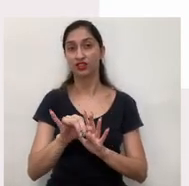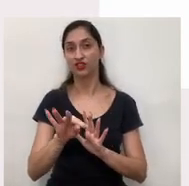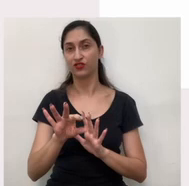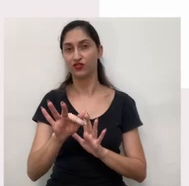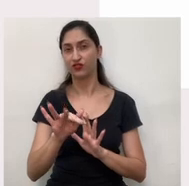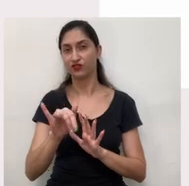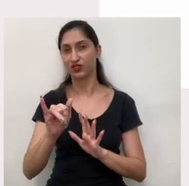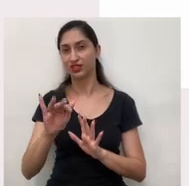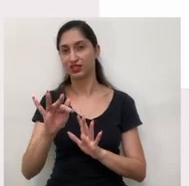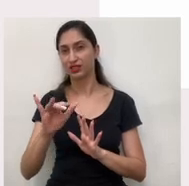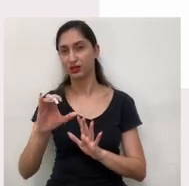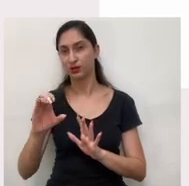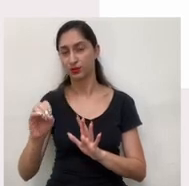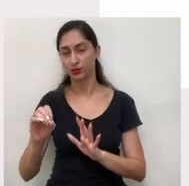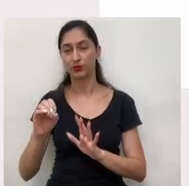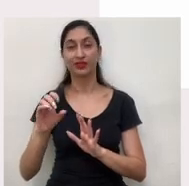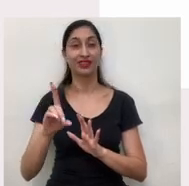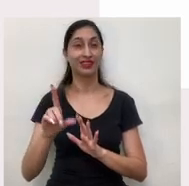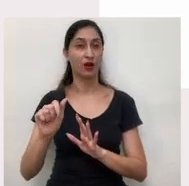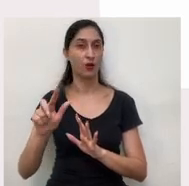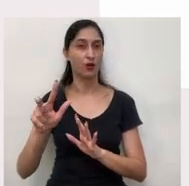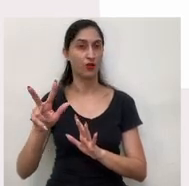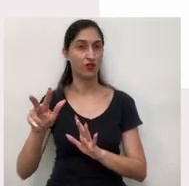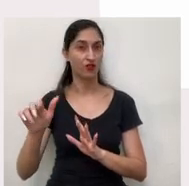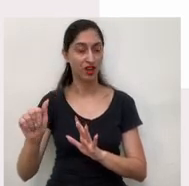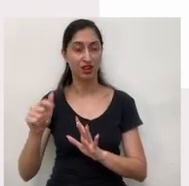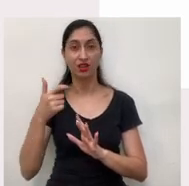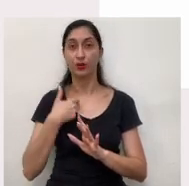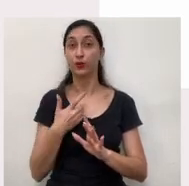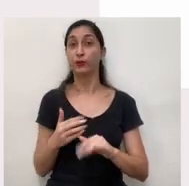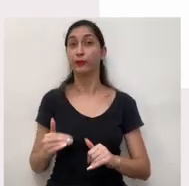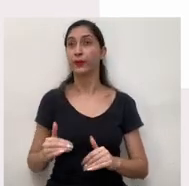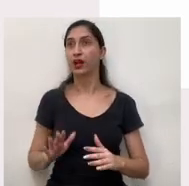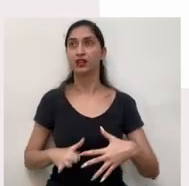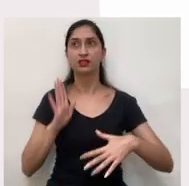mais ao limite, assim, essa ideia, né?